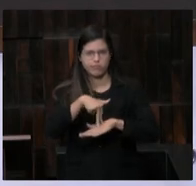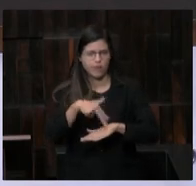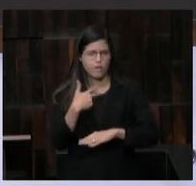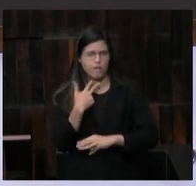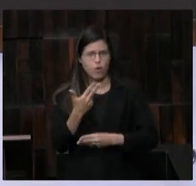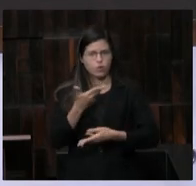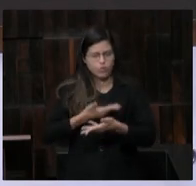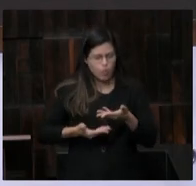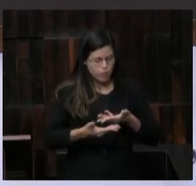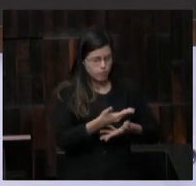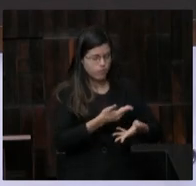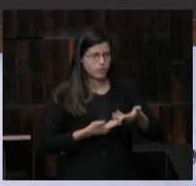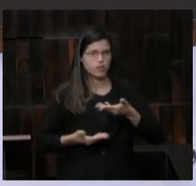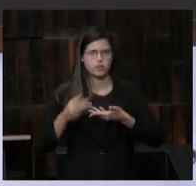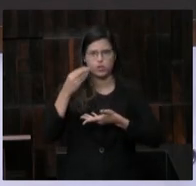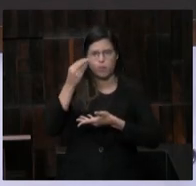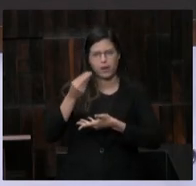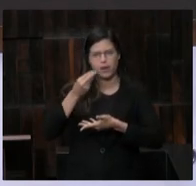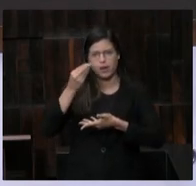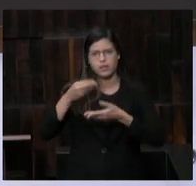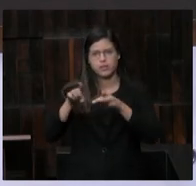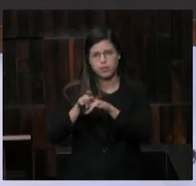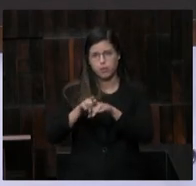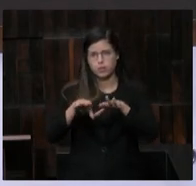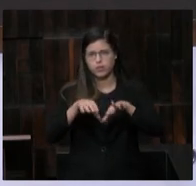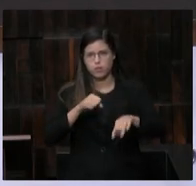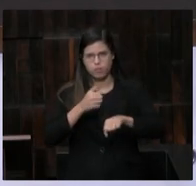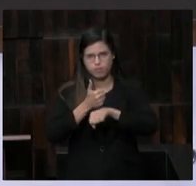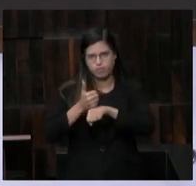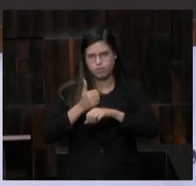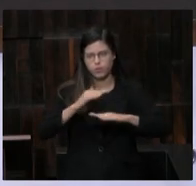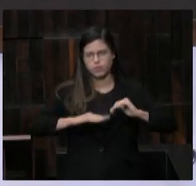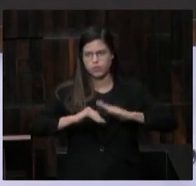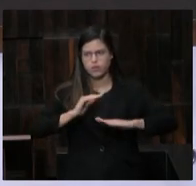experiências e também se formem profissionalmente e, quem sabe,